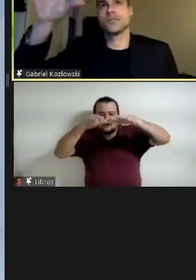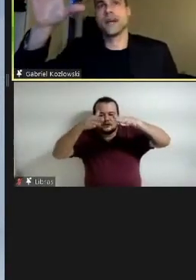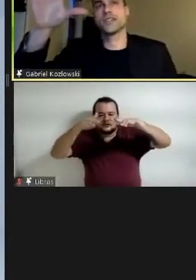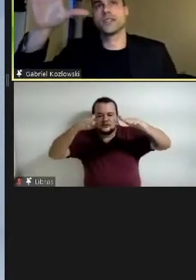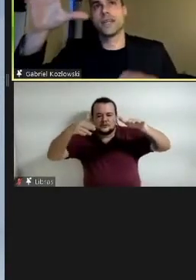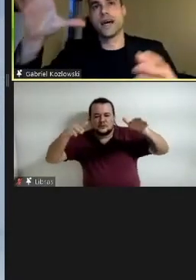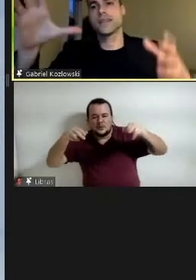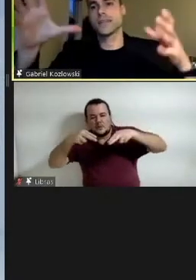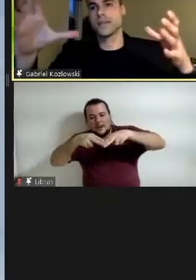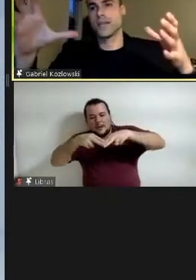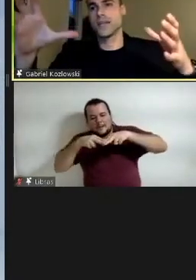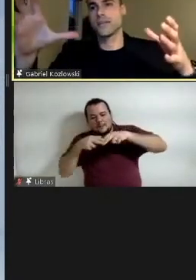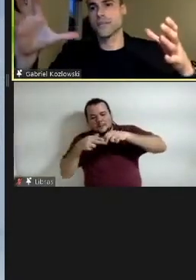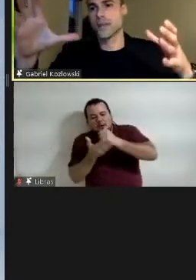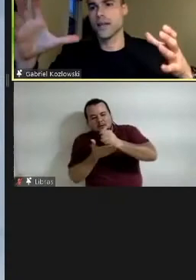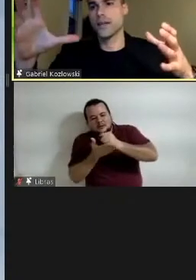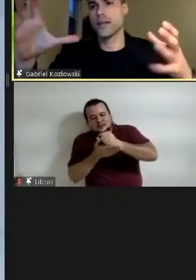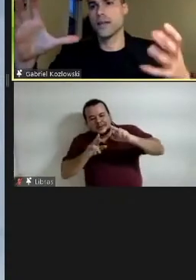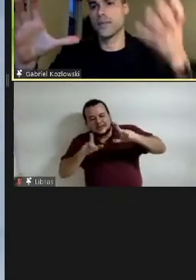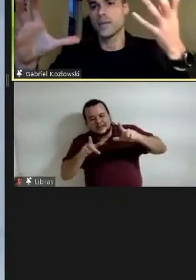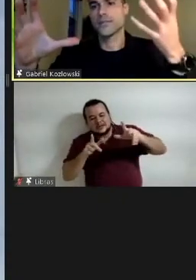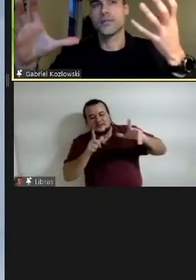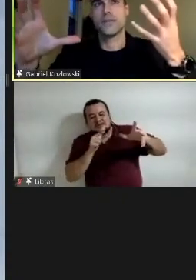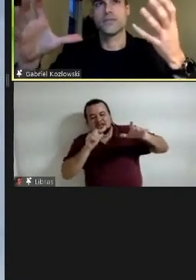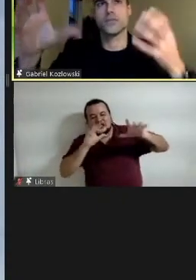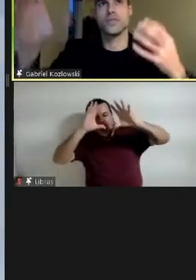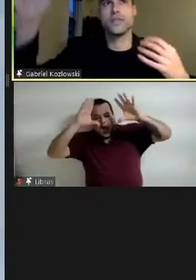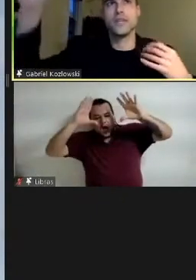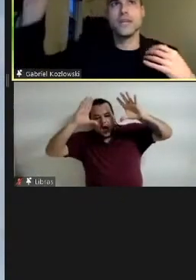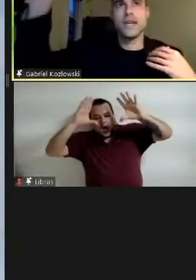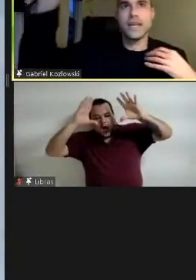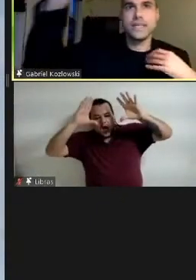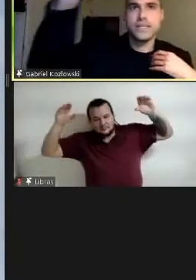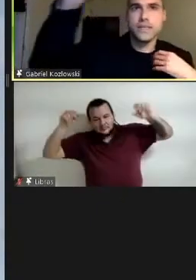de umidade criada pela evaporação na Amazônia.